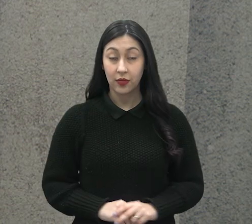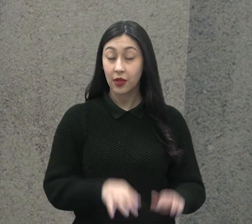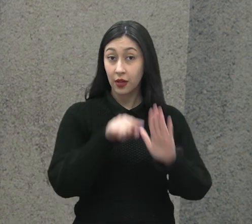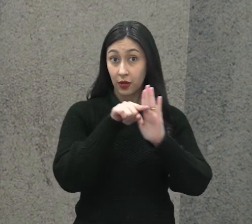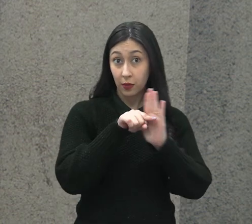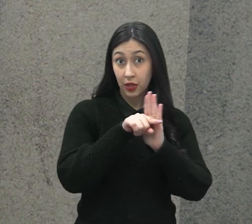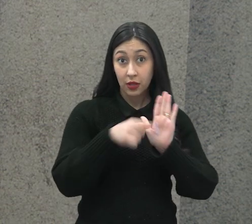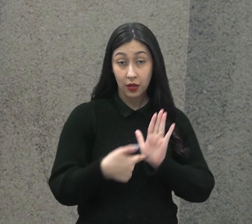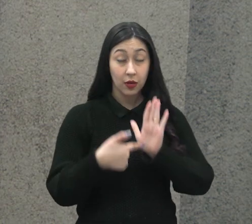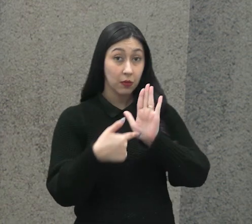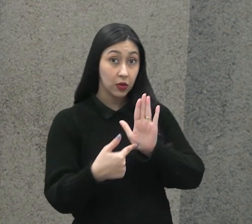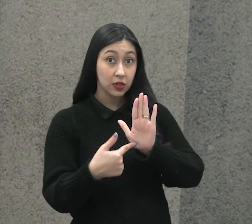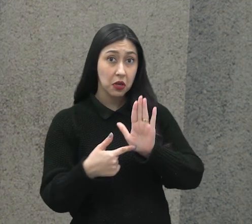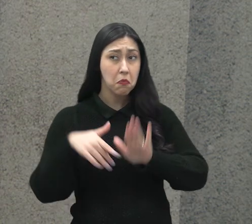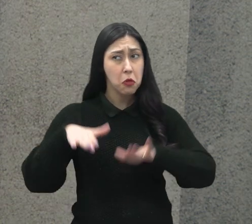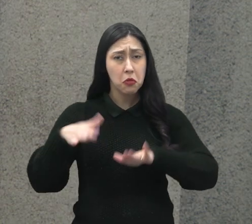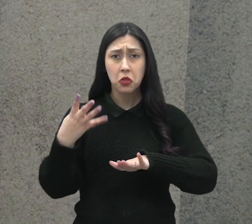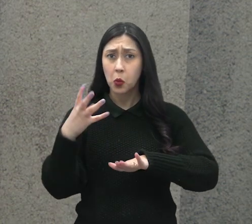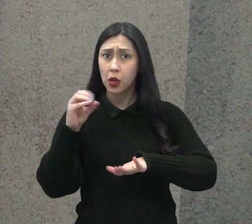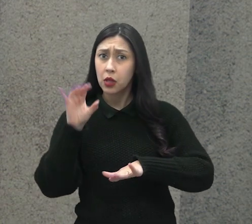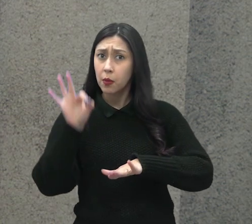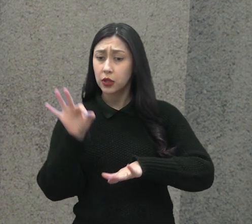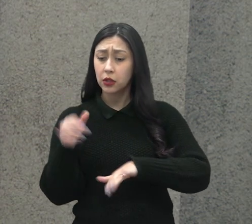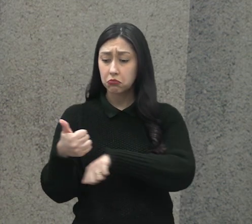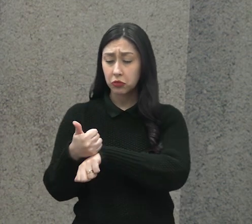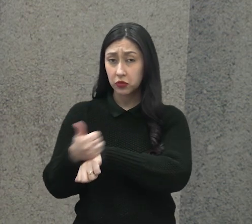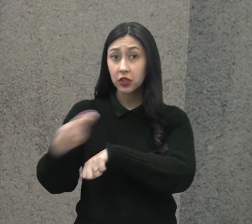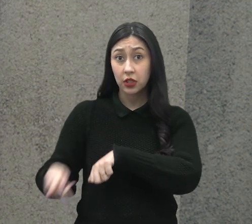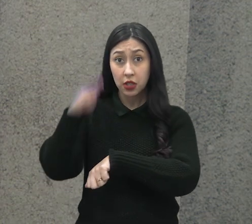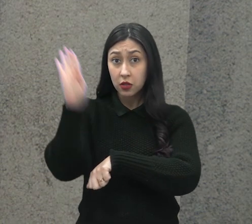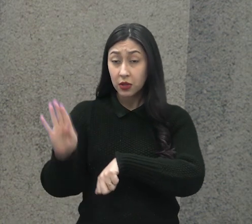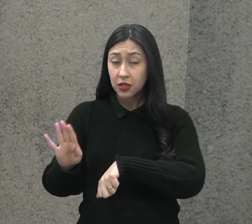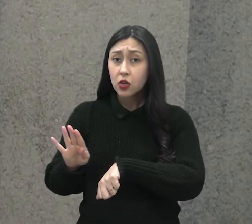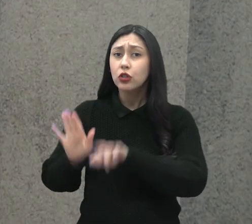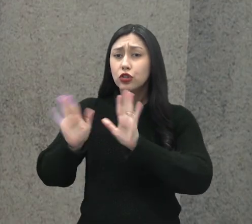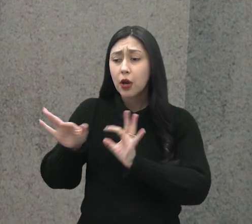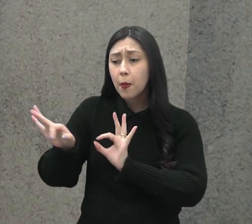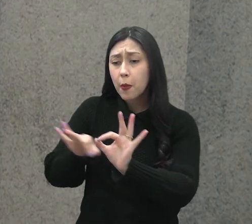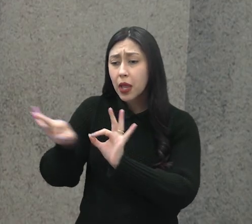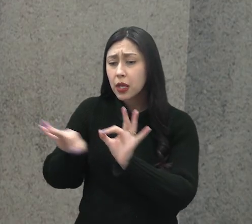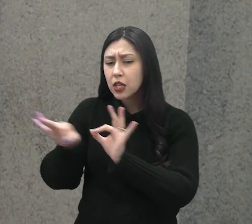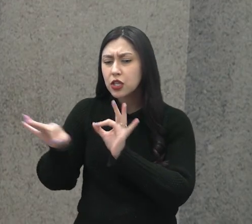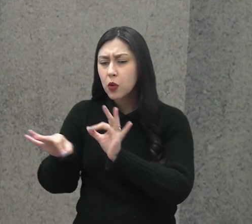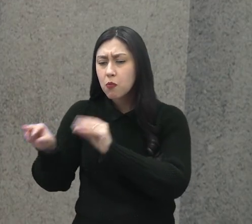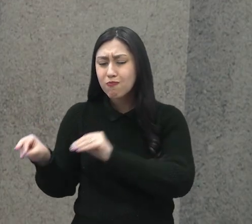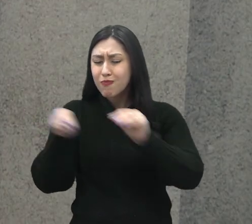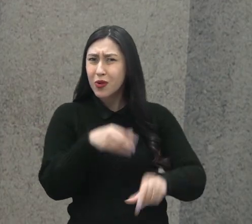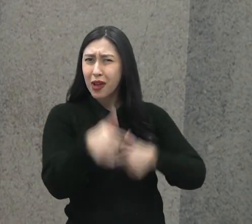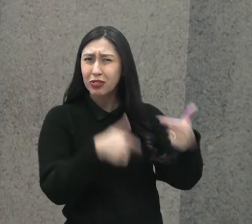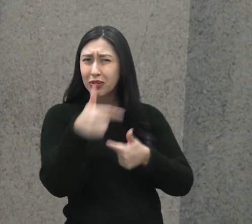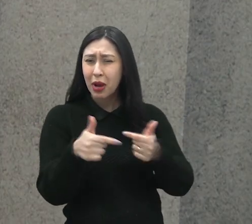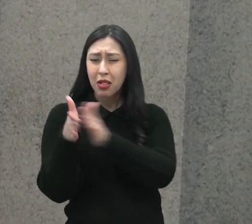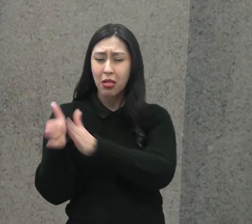Pesquisa revela que 40% dos profissionais brasileiros planejam mudar de emprego nos próximos 6